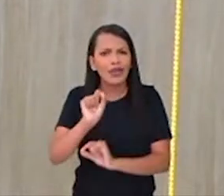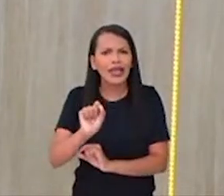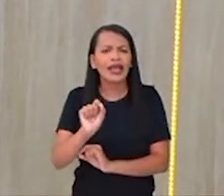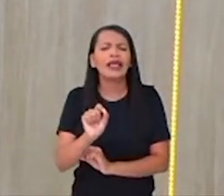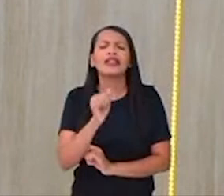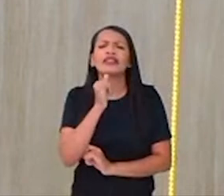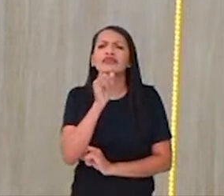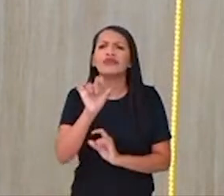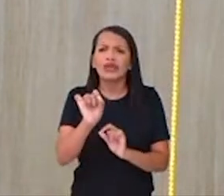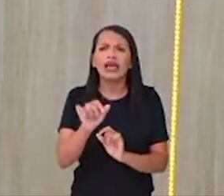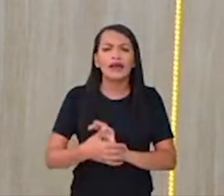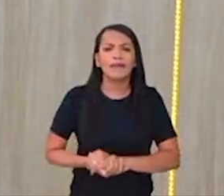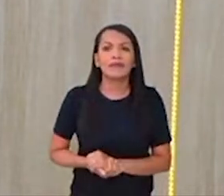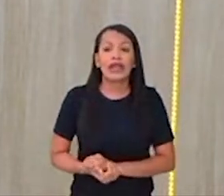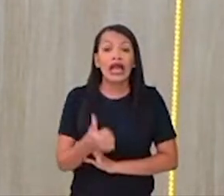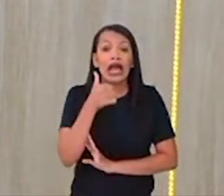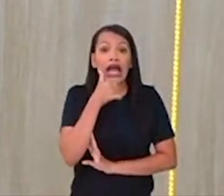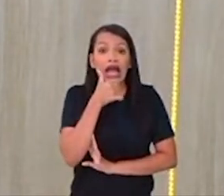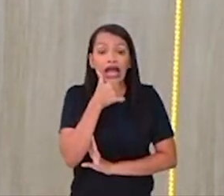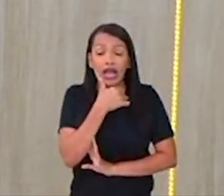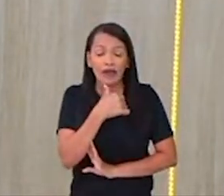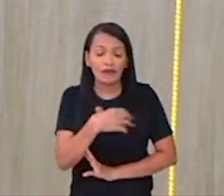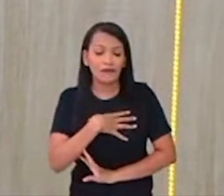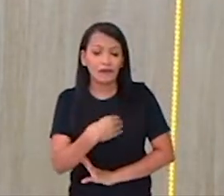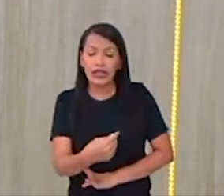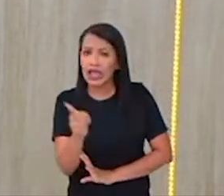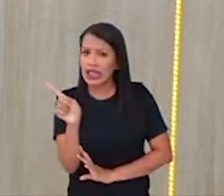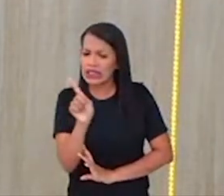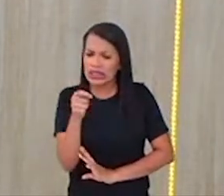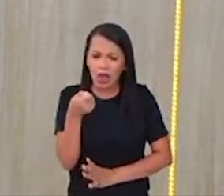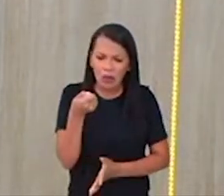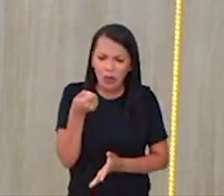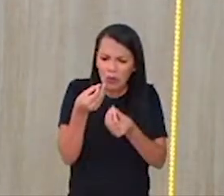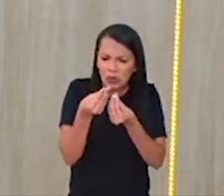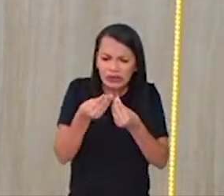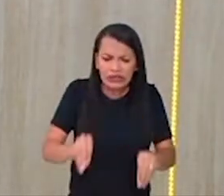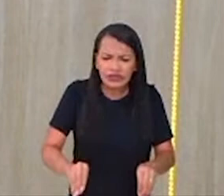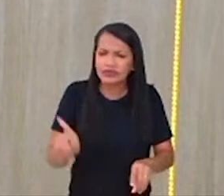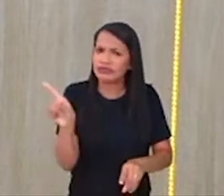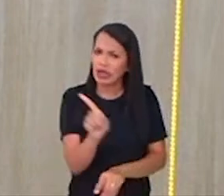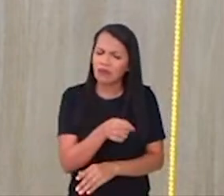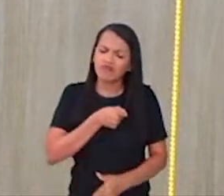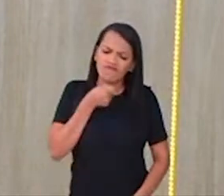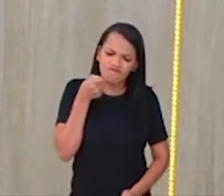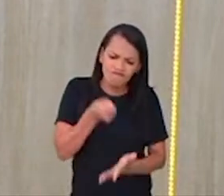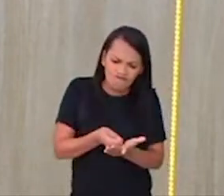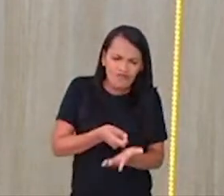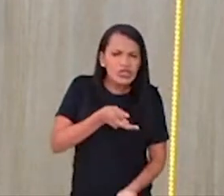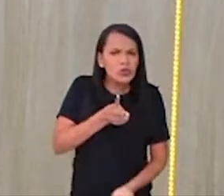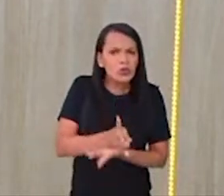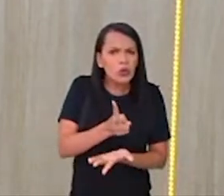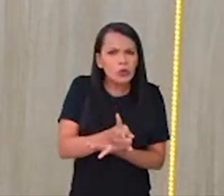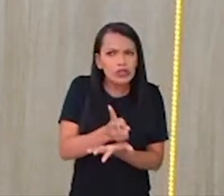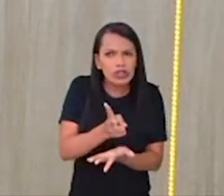decisão, eu quero dizer que ela não desistiu, que ela permaneceu firme, ou seja, que ela não deu